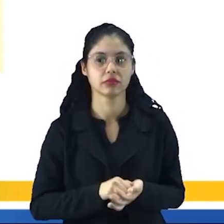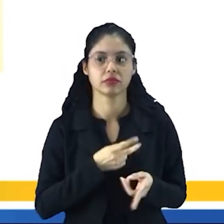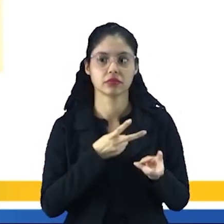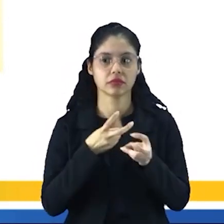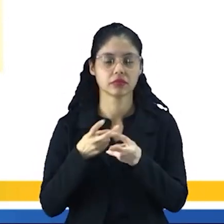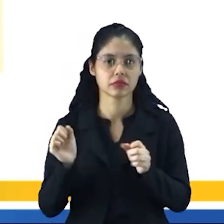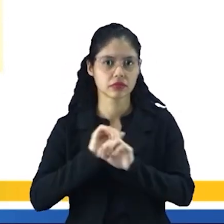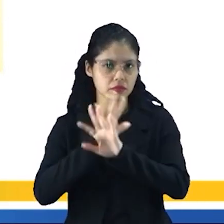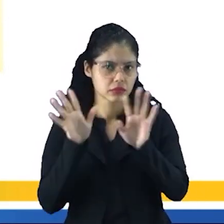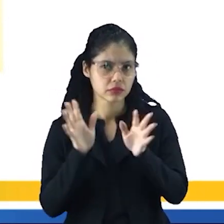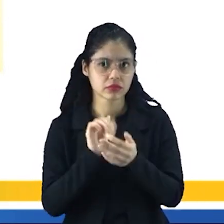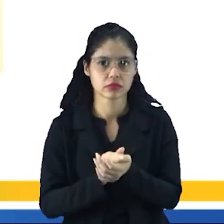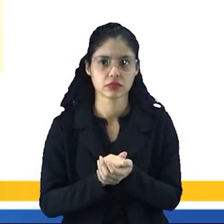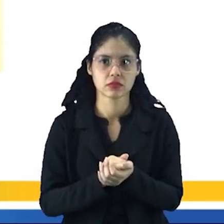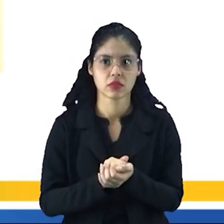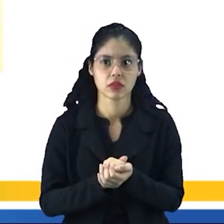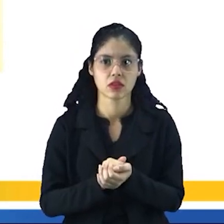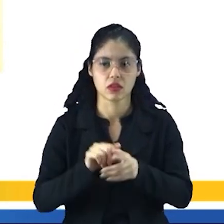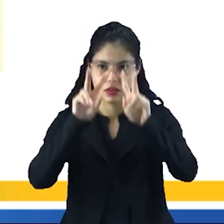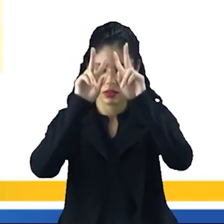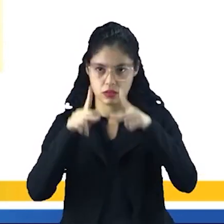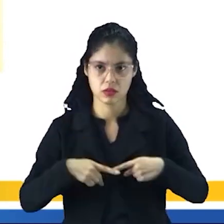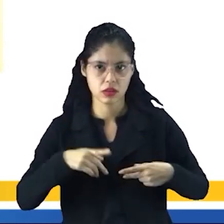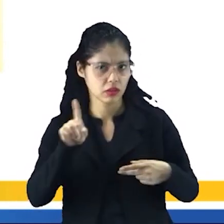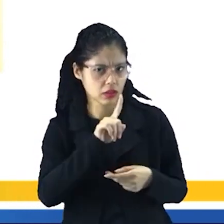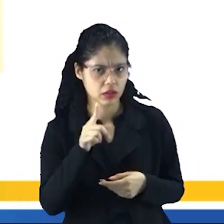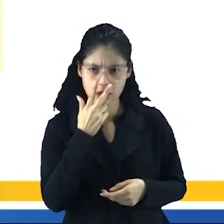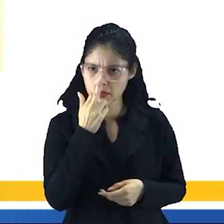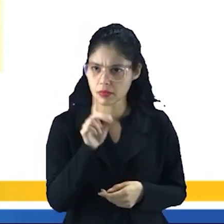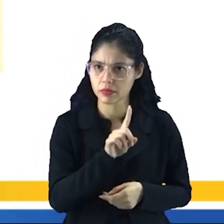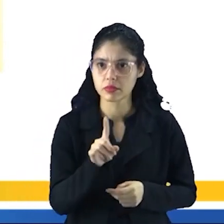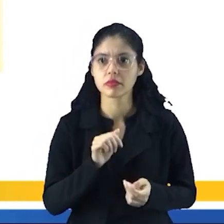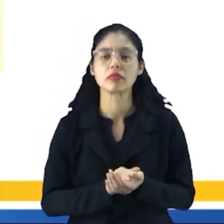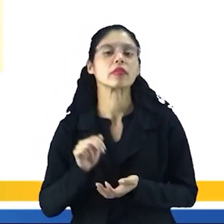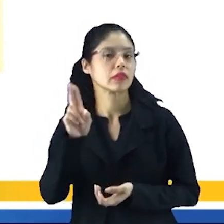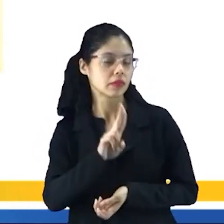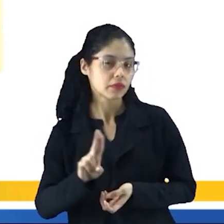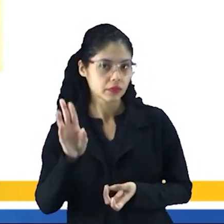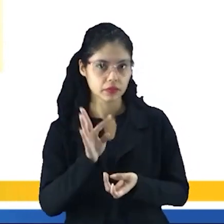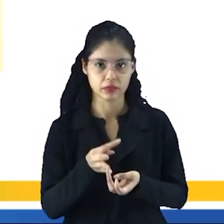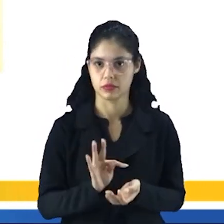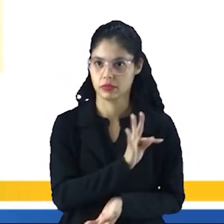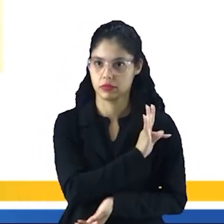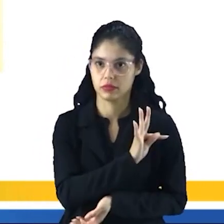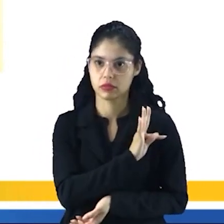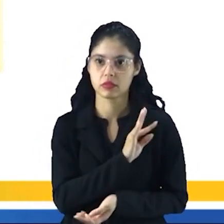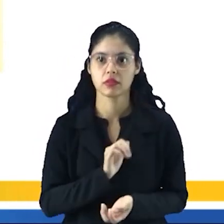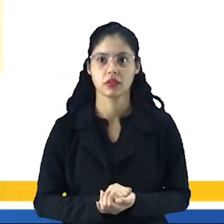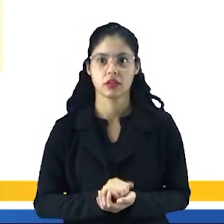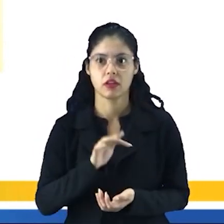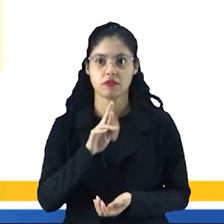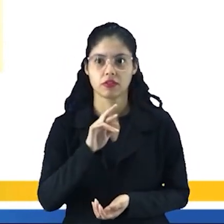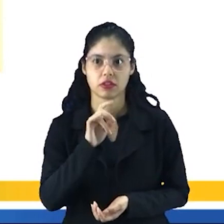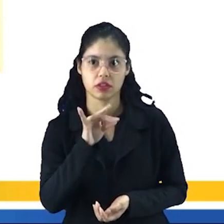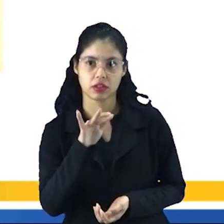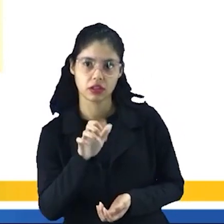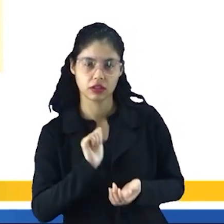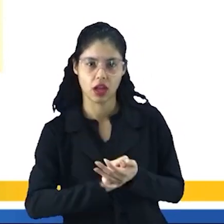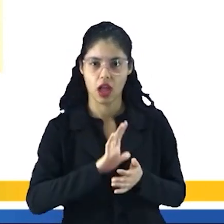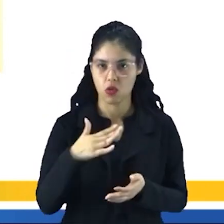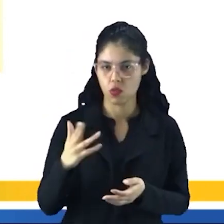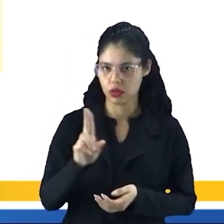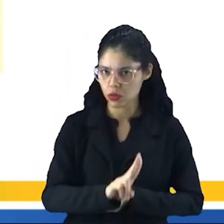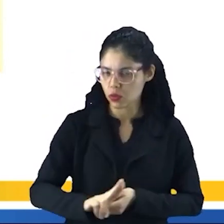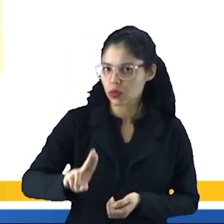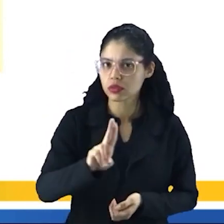está observando, claro que não é um olho humano, mas ele se parece com um olho humano. Ele usa a técnica da frotagem. A frotagem é